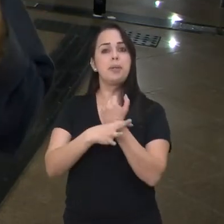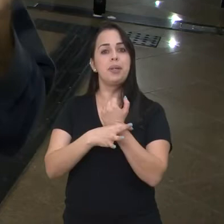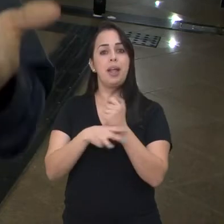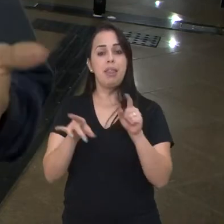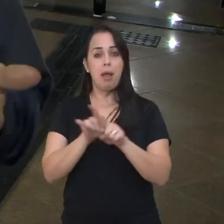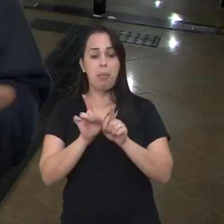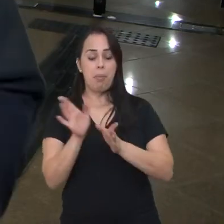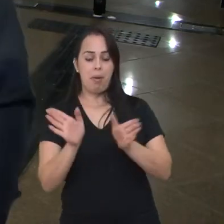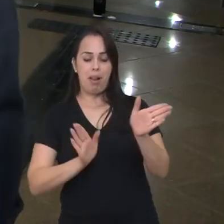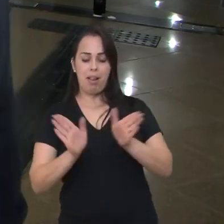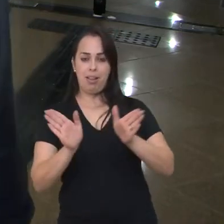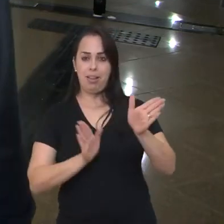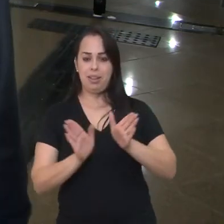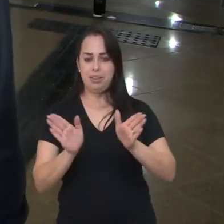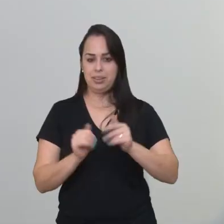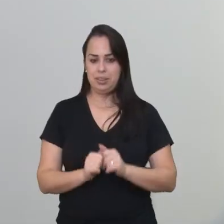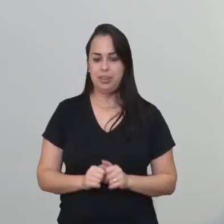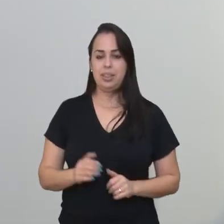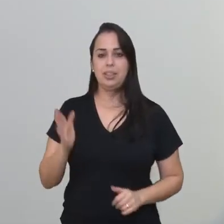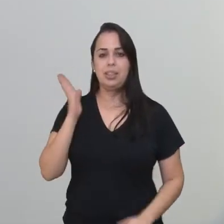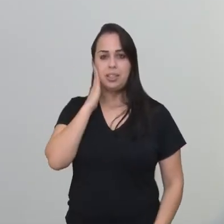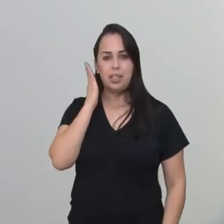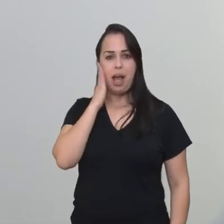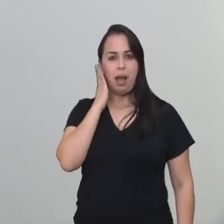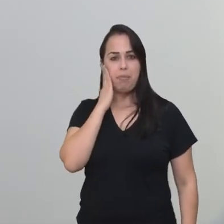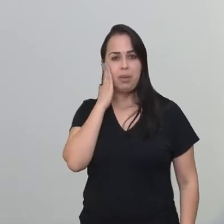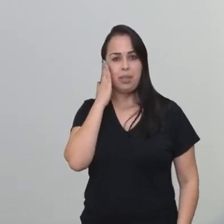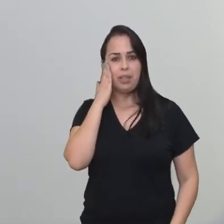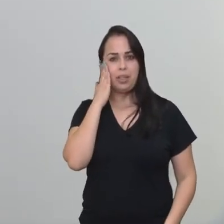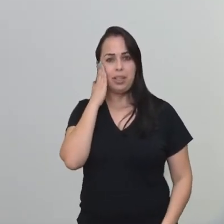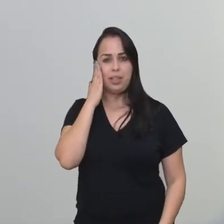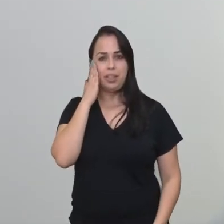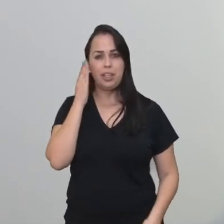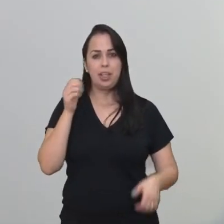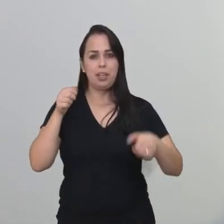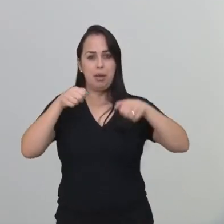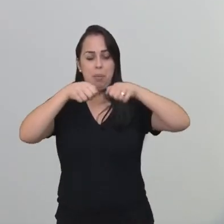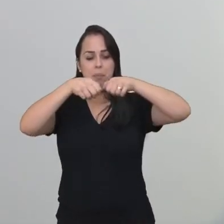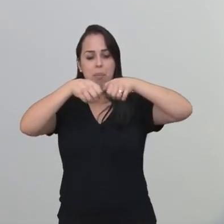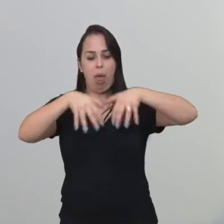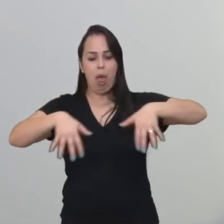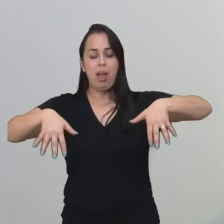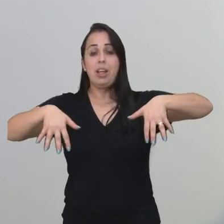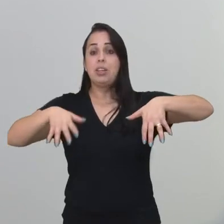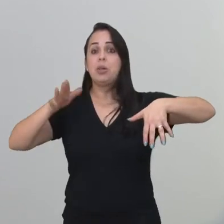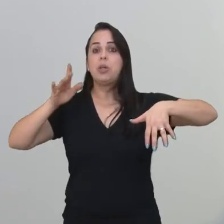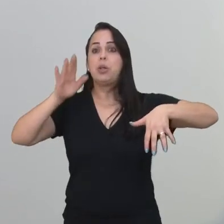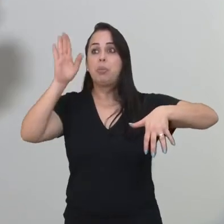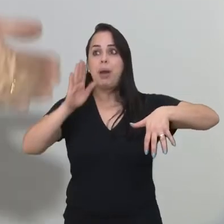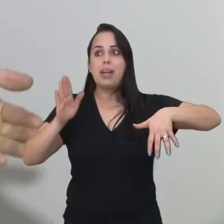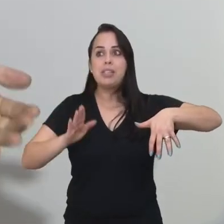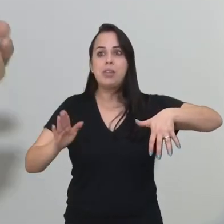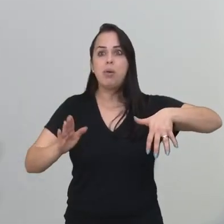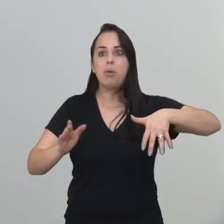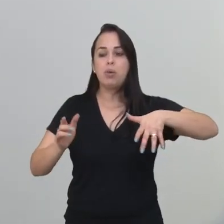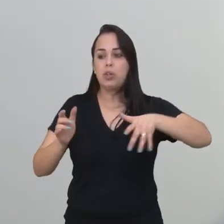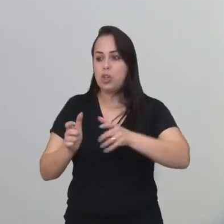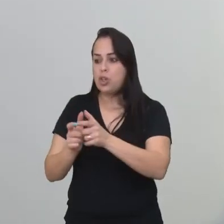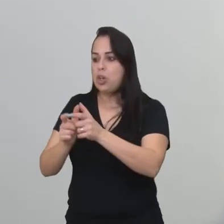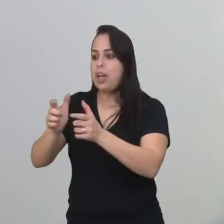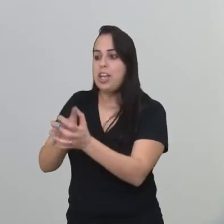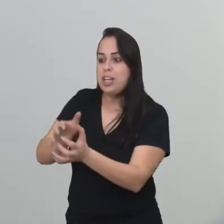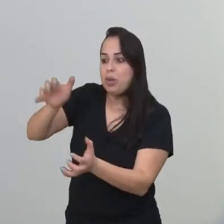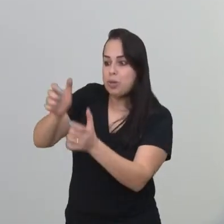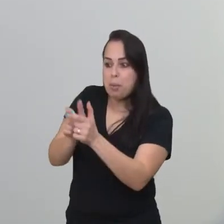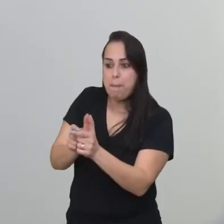e a acessibilidade também para esse idoso. A gente sabe que a pirâmide, né, está se invertendo, daqui a pouco o Brasil será um país com mais idosos do que